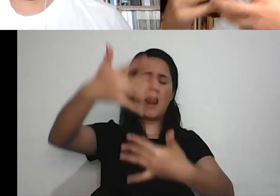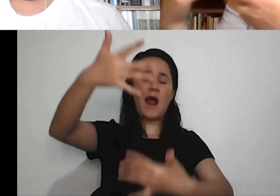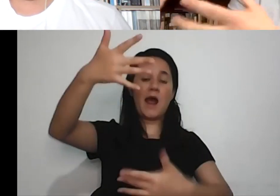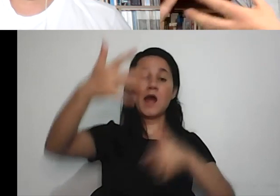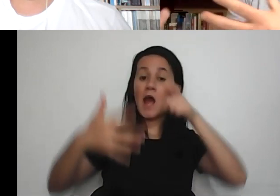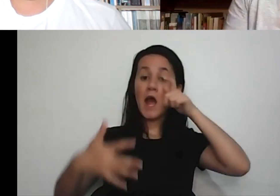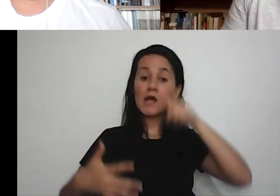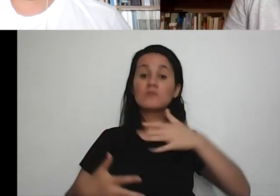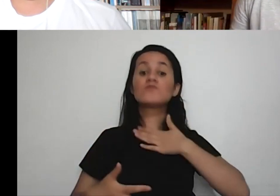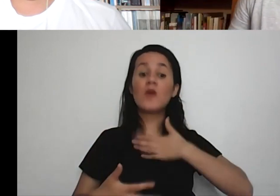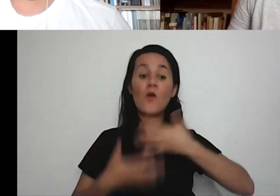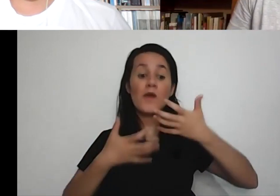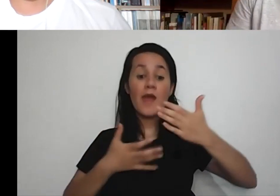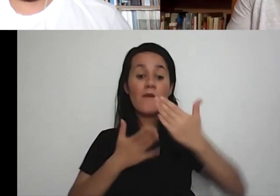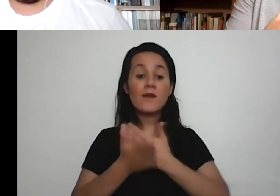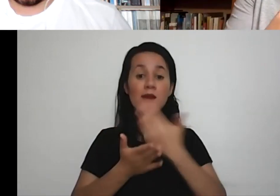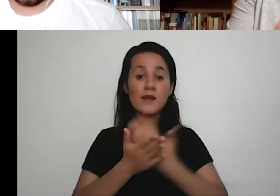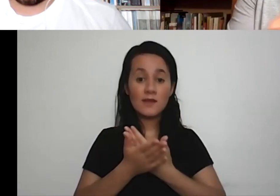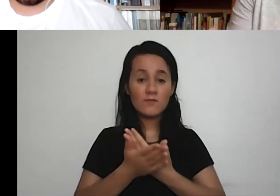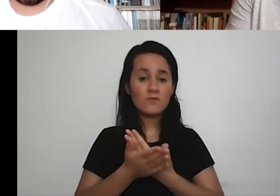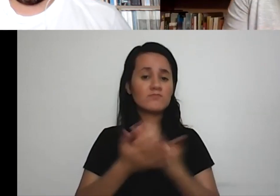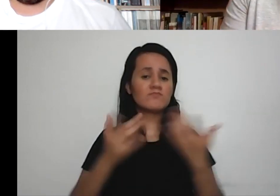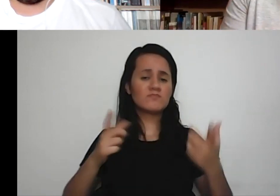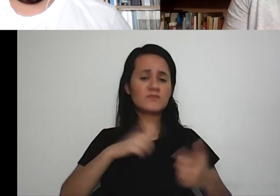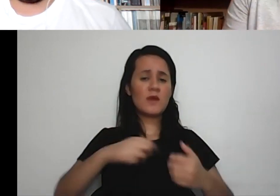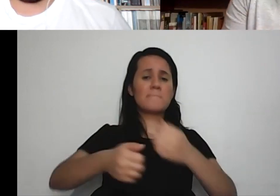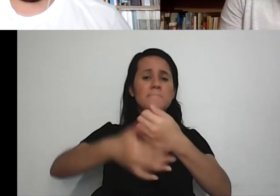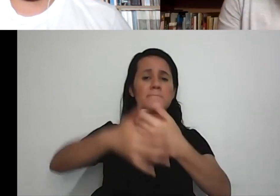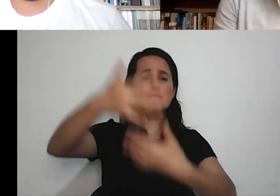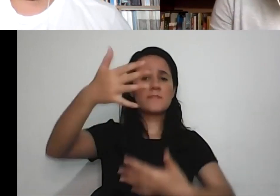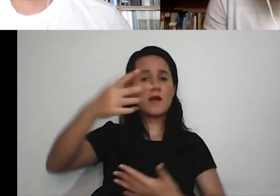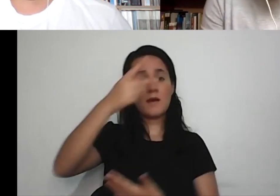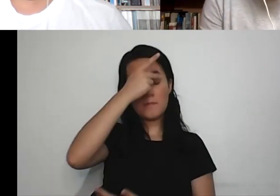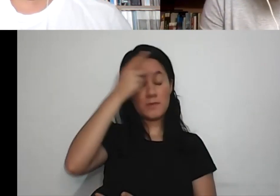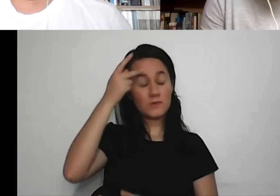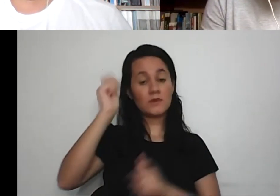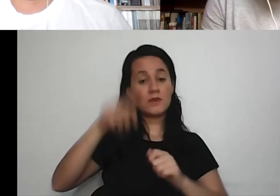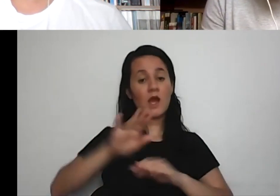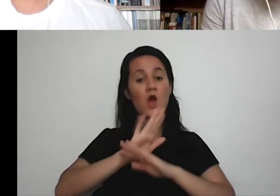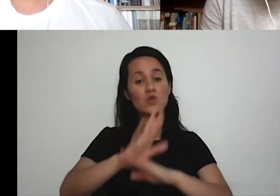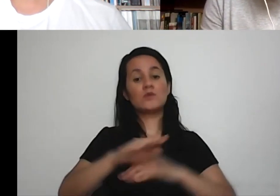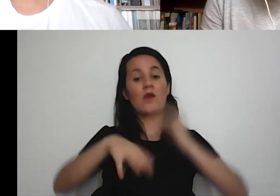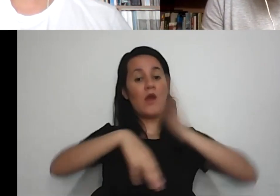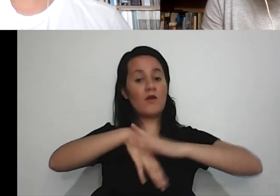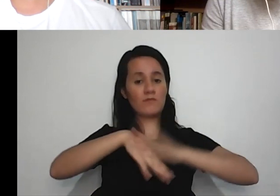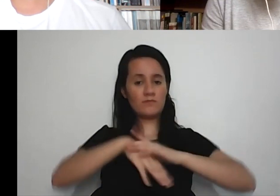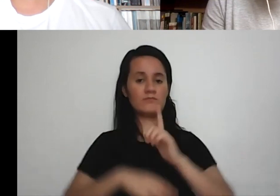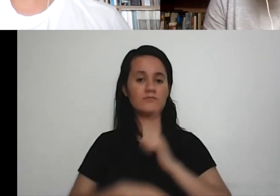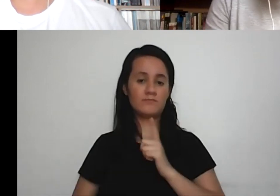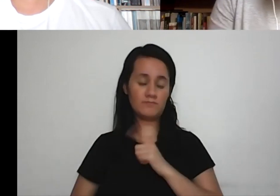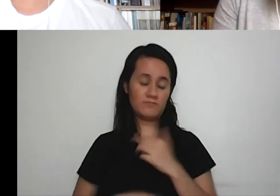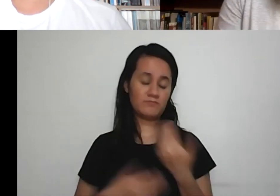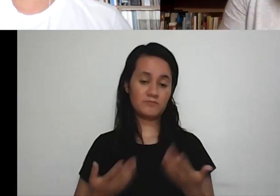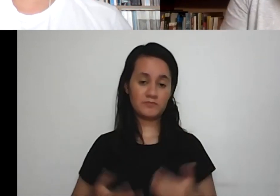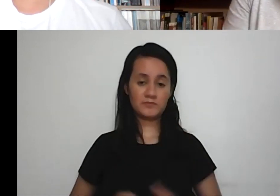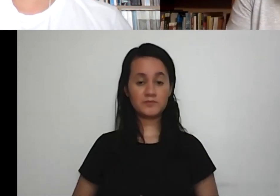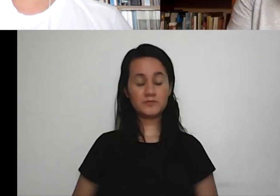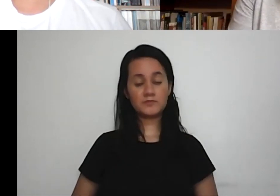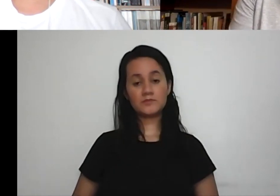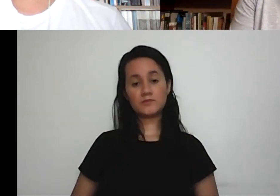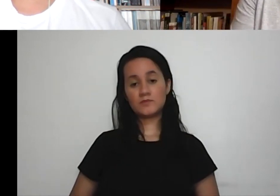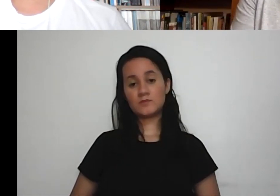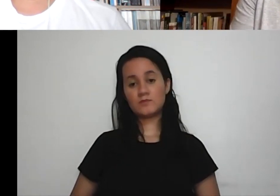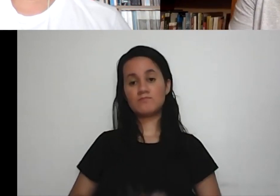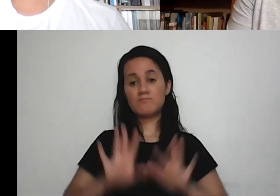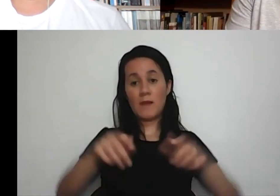ter um objeto livro, quer dizer, vai aparecer um monte de prestador desse serviço, né? Então, mas